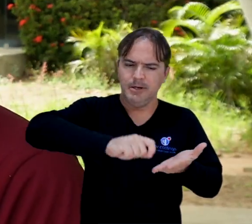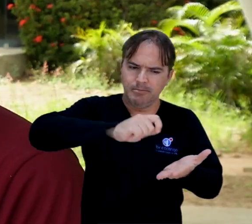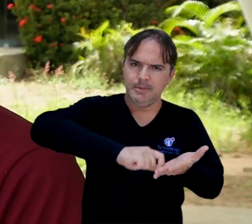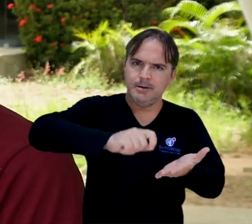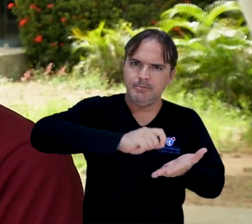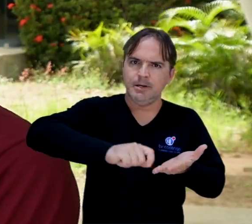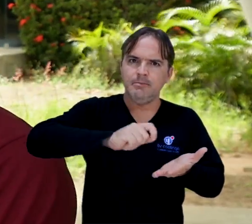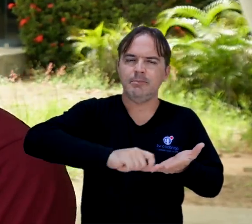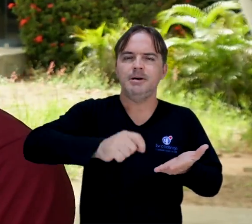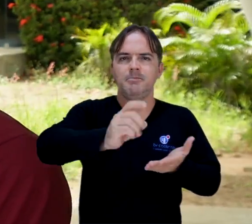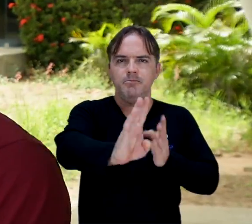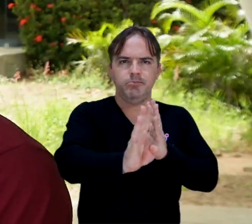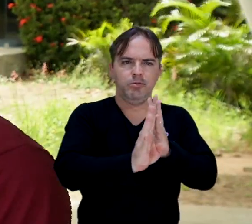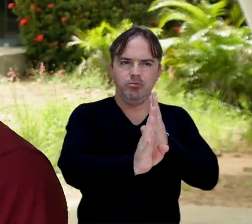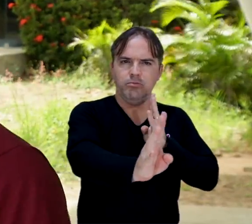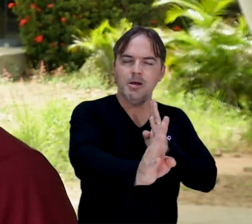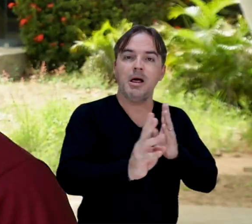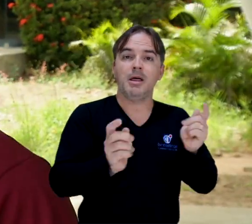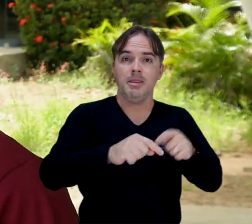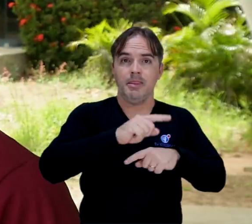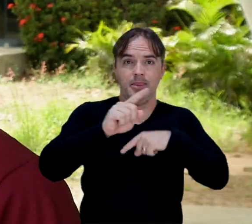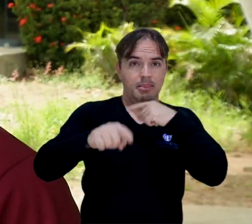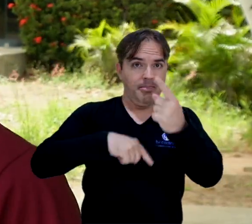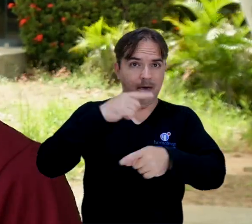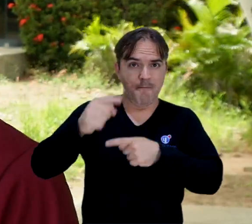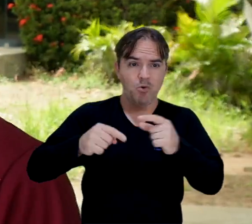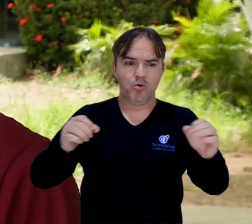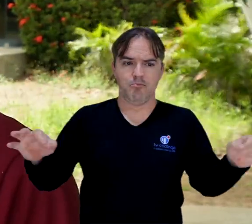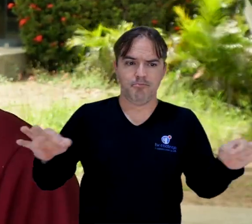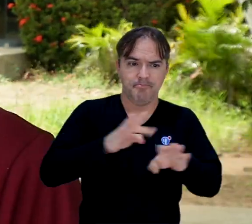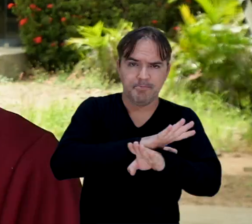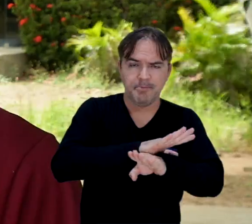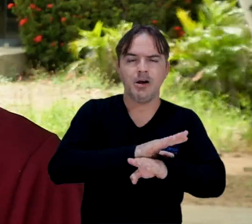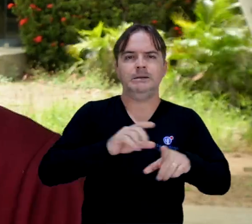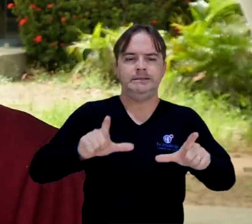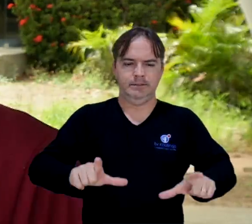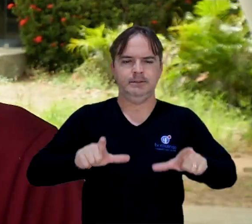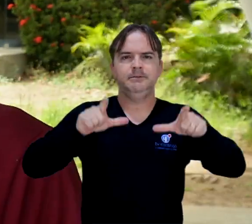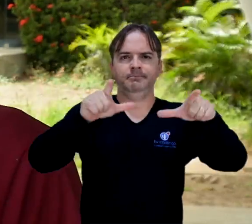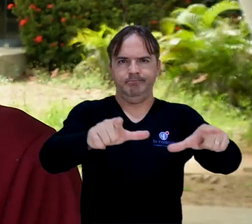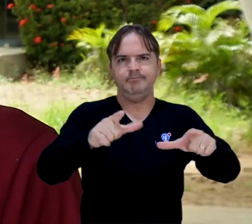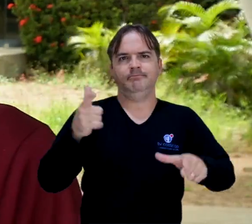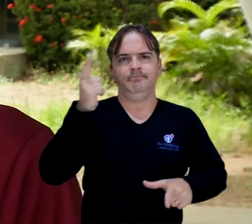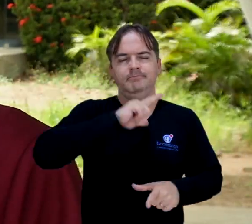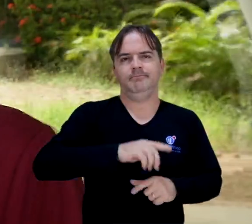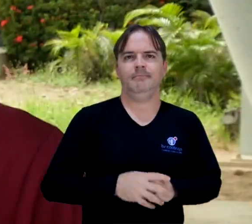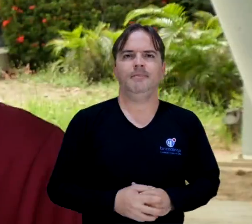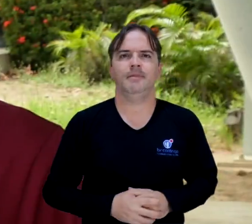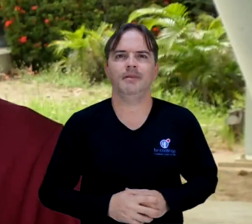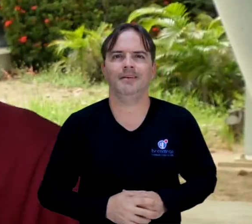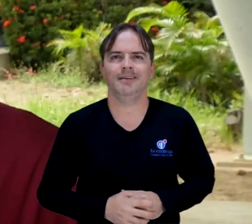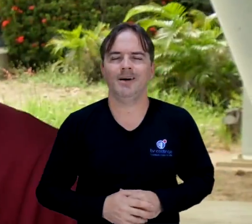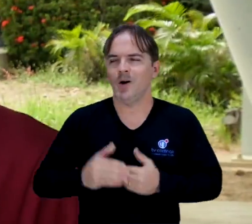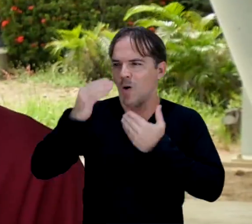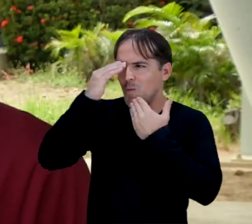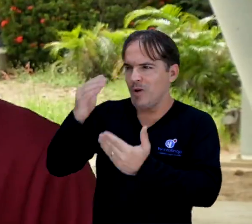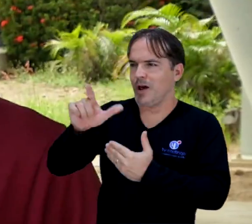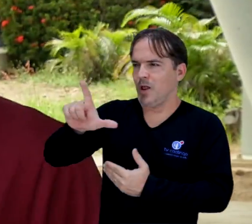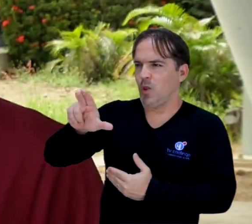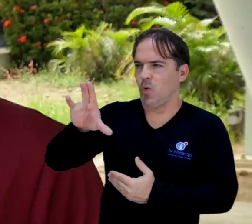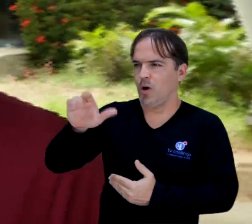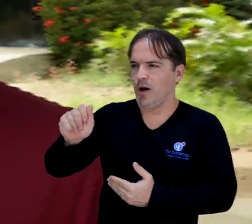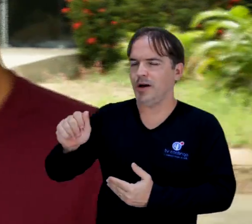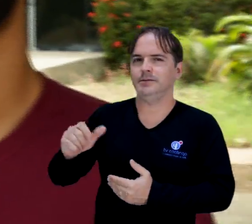essas pessoas, os convidados, e aí a gente vai fazer esse credenciamento. E aí ao final a gente manda o certificado via e-mail. Muito obrigado, Lucas,